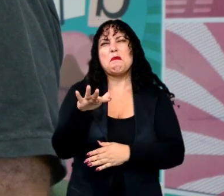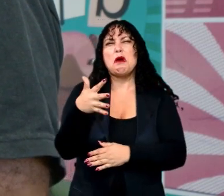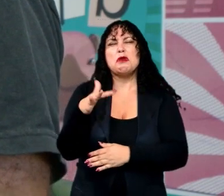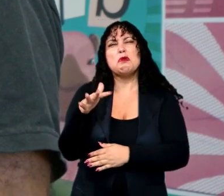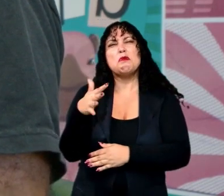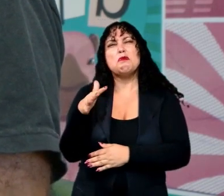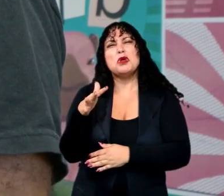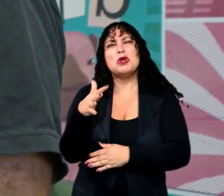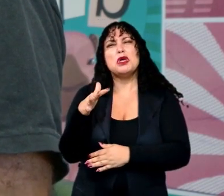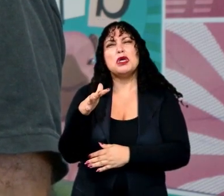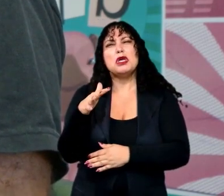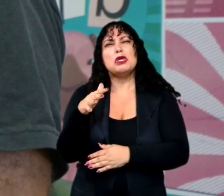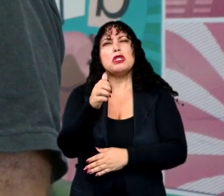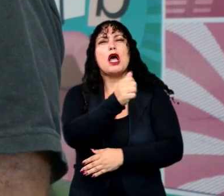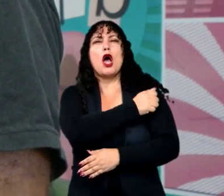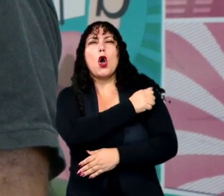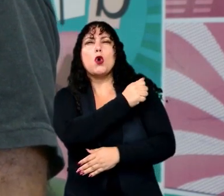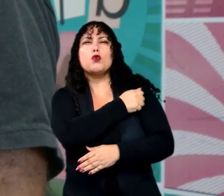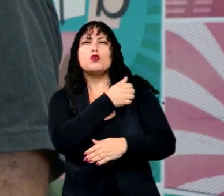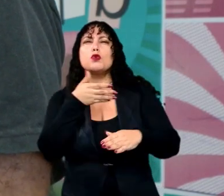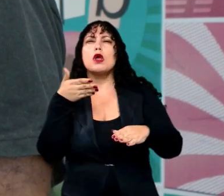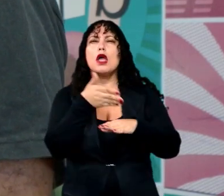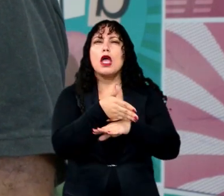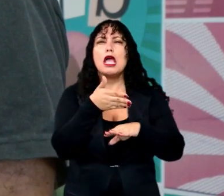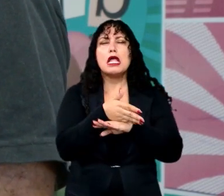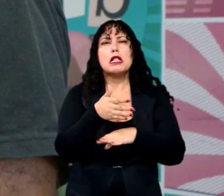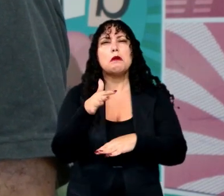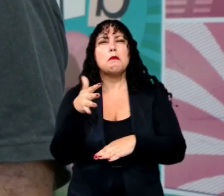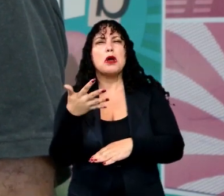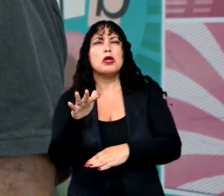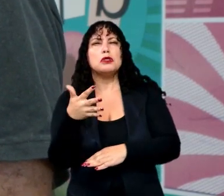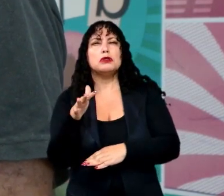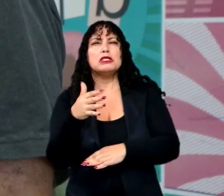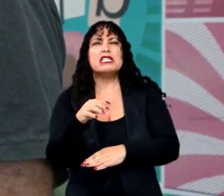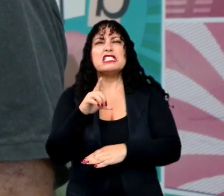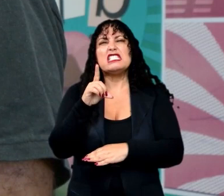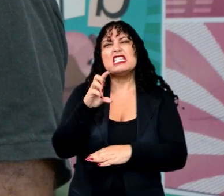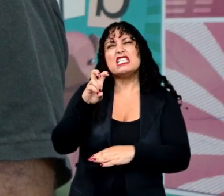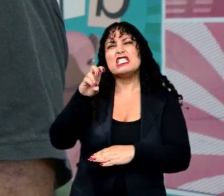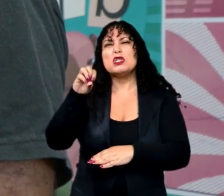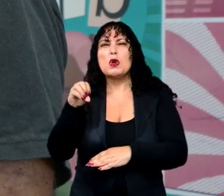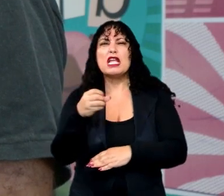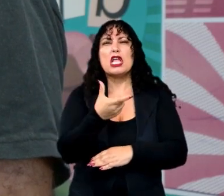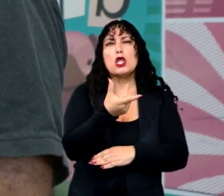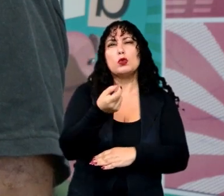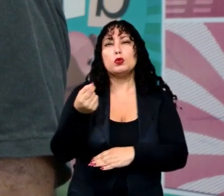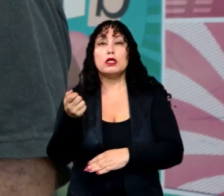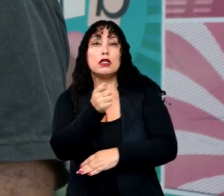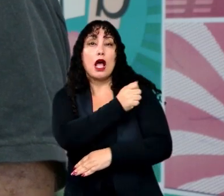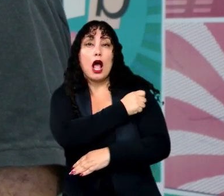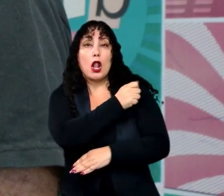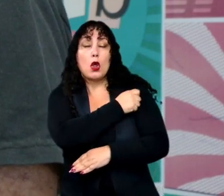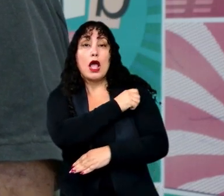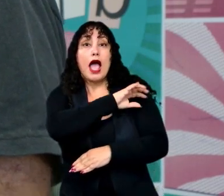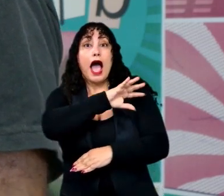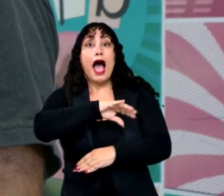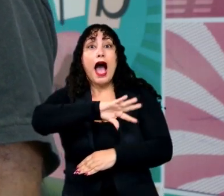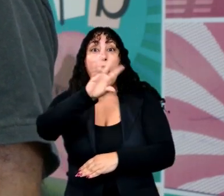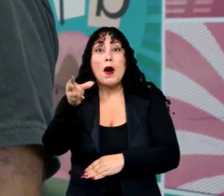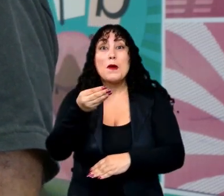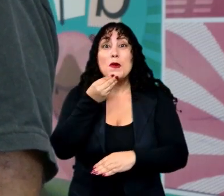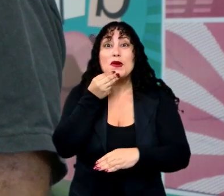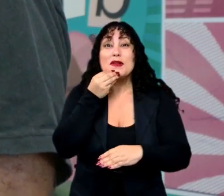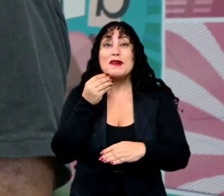eh ingresso anual aproximadamente uns 150 200 alunos essa oportunidade deles se